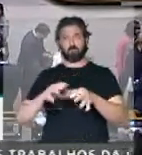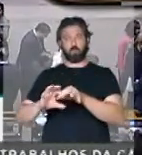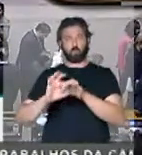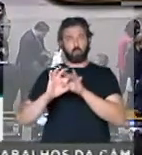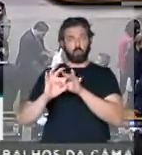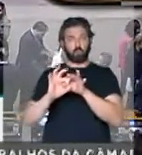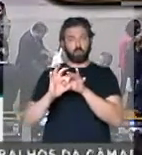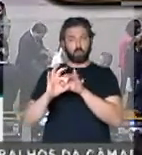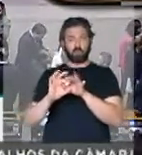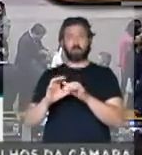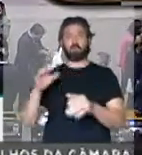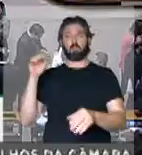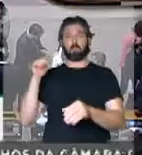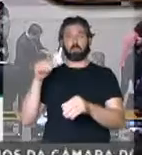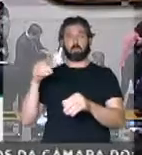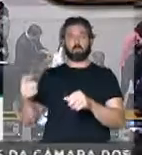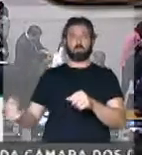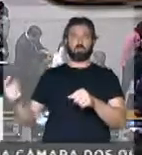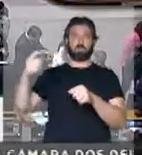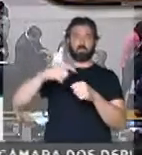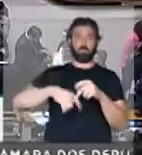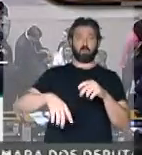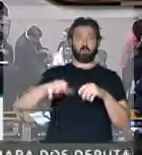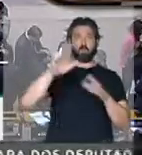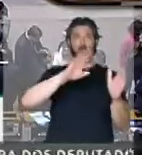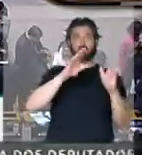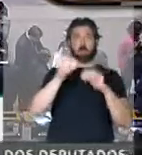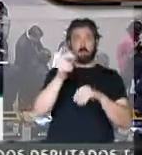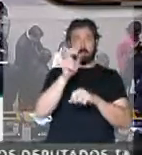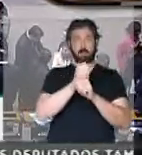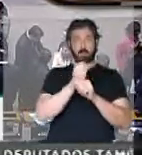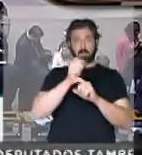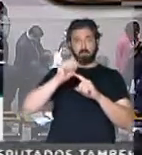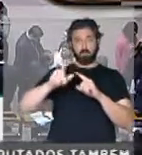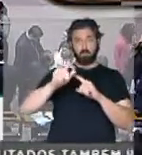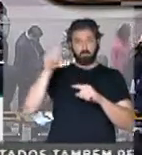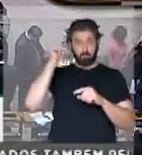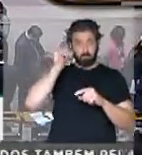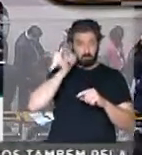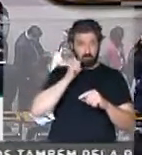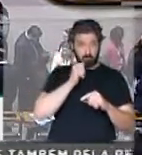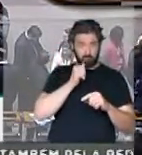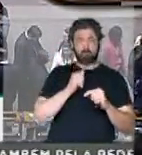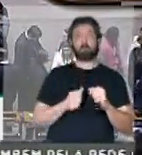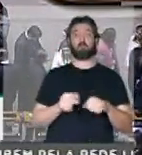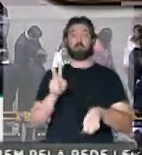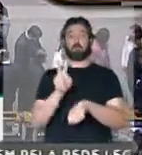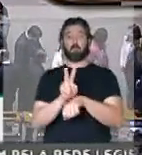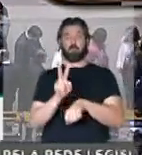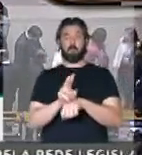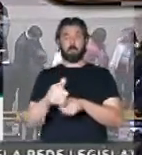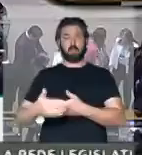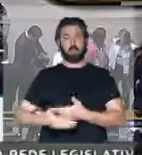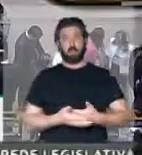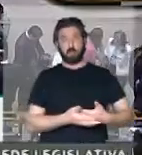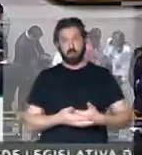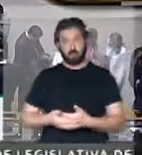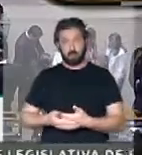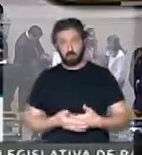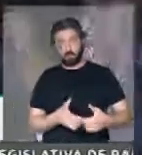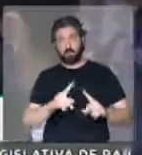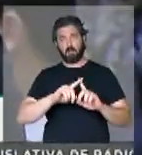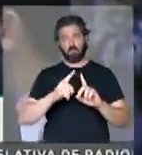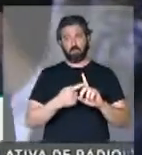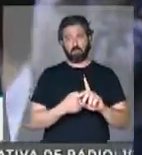se unido para voltar ao tempo de 15 anos de contribuição das mulheres, a proteção à maternidade